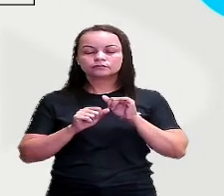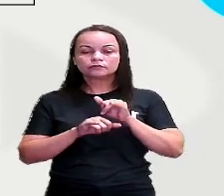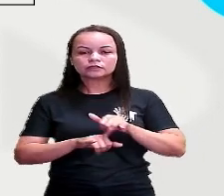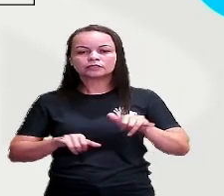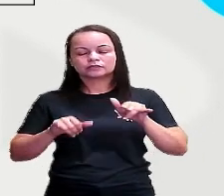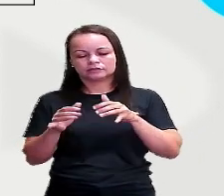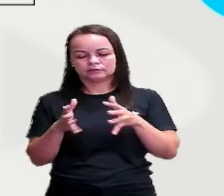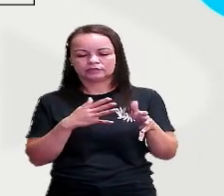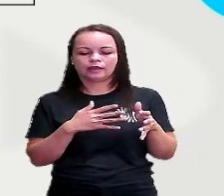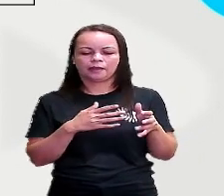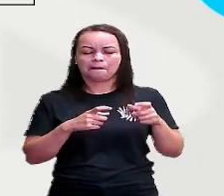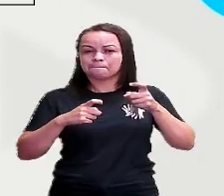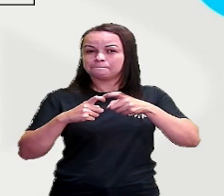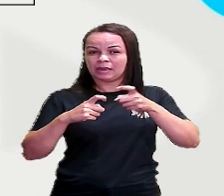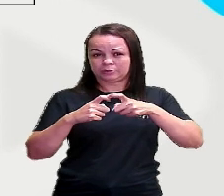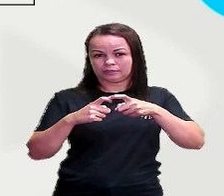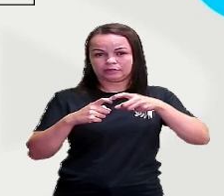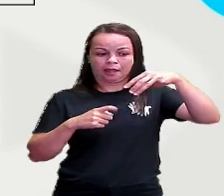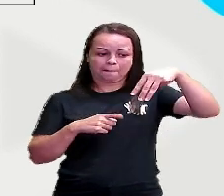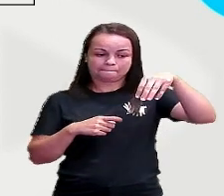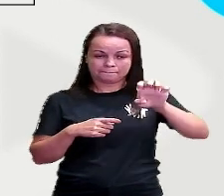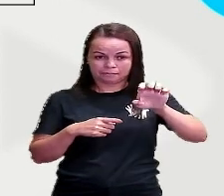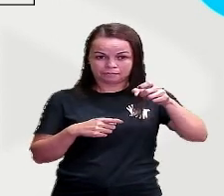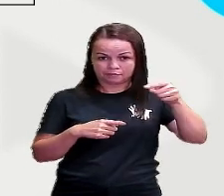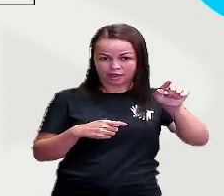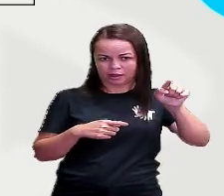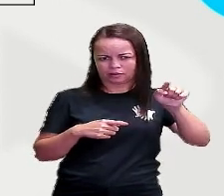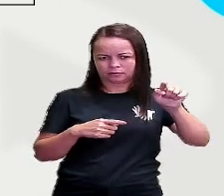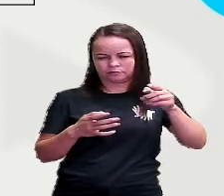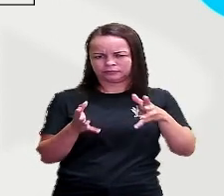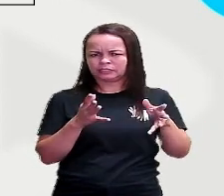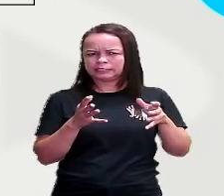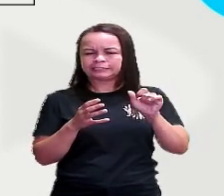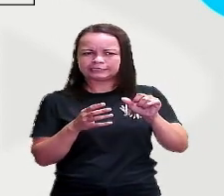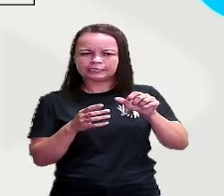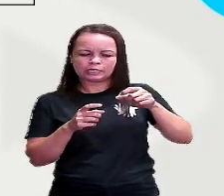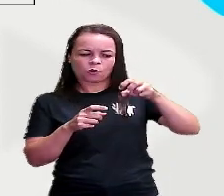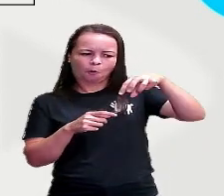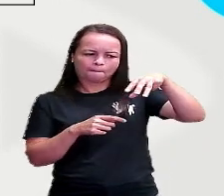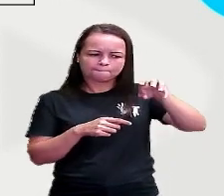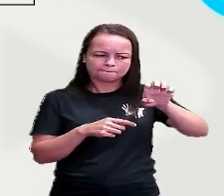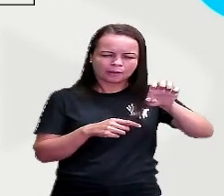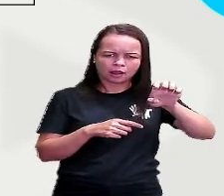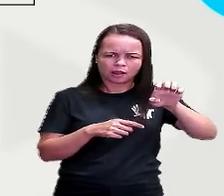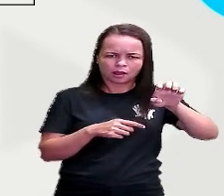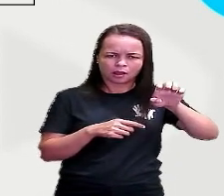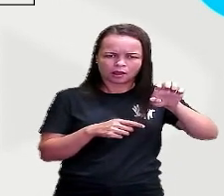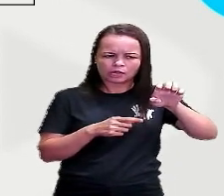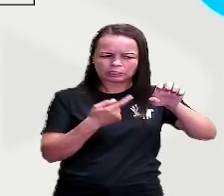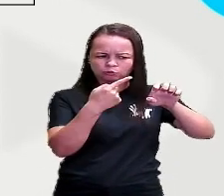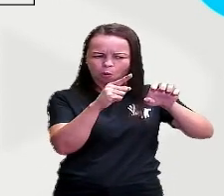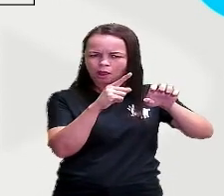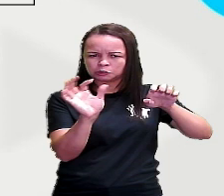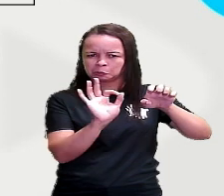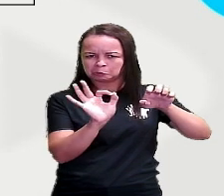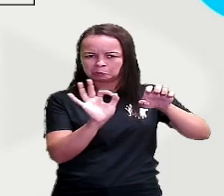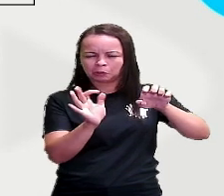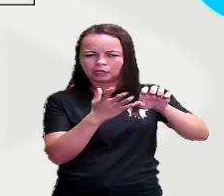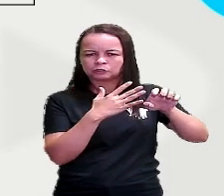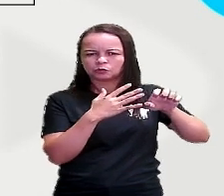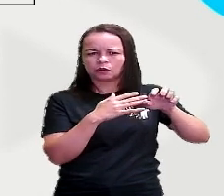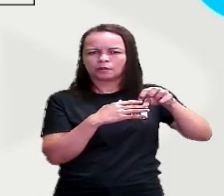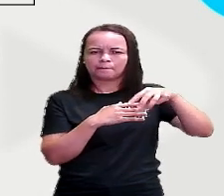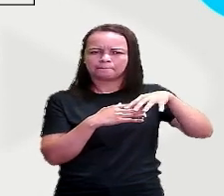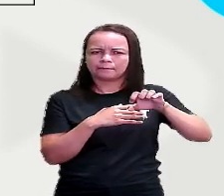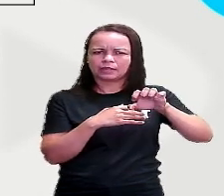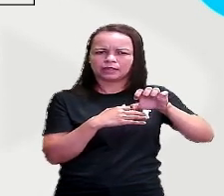que a tônica é a penúltima mé, e não colocar acento, não vai ficar médico, vai ficar medico. E essa palavra medico também